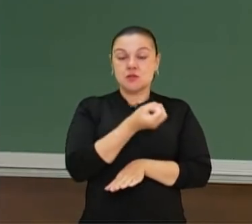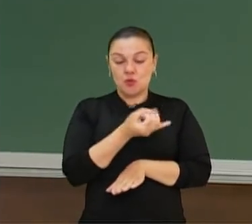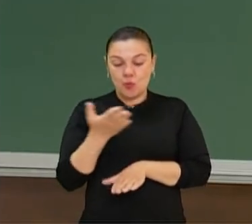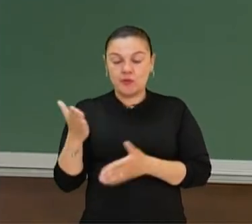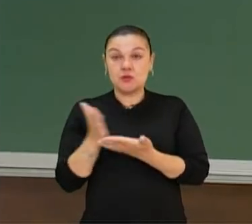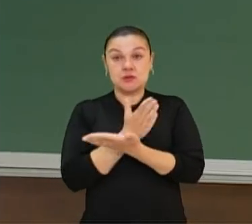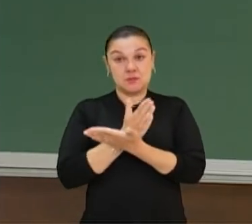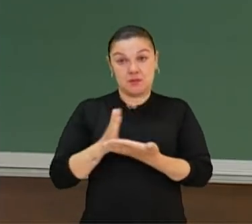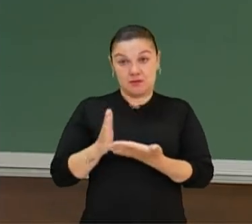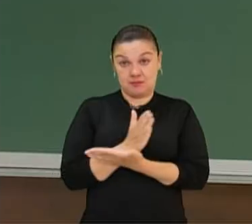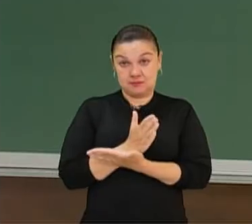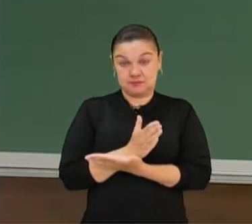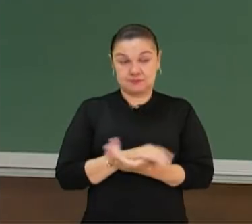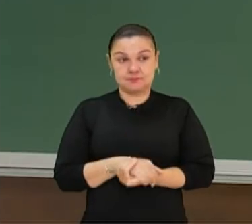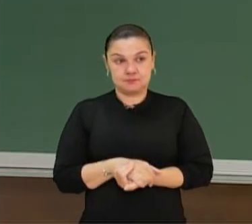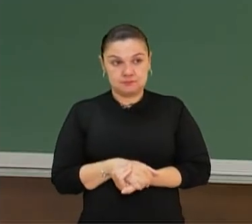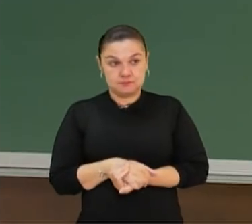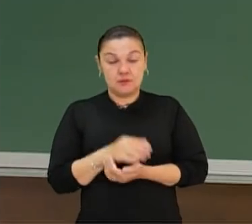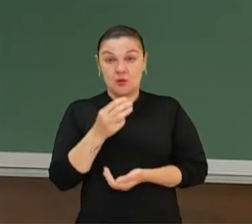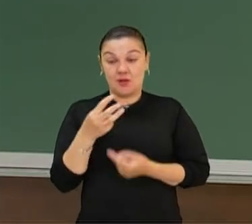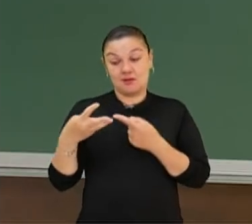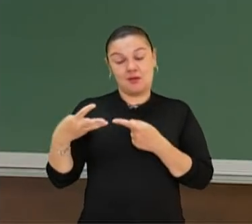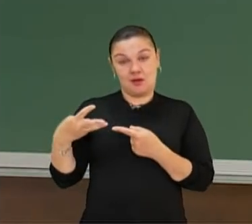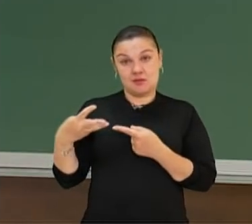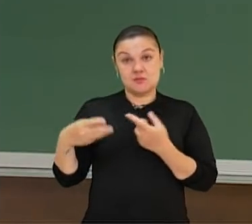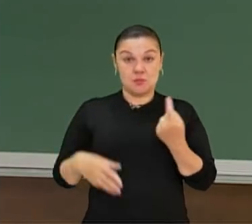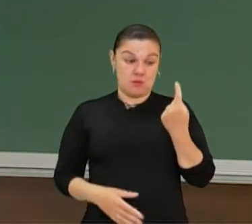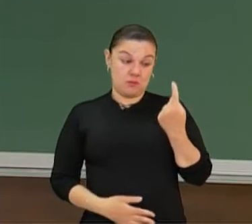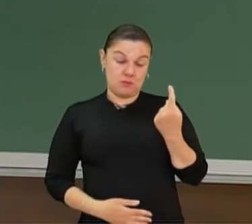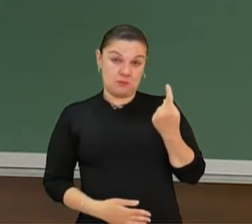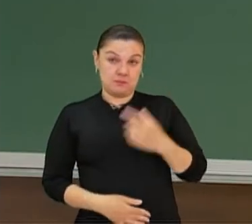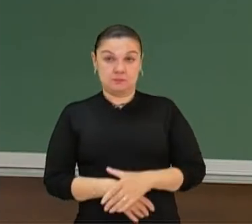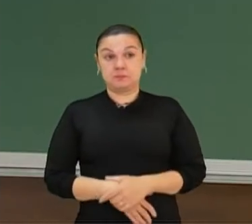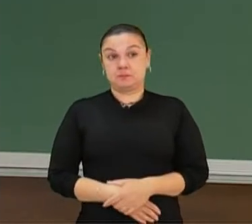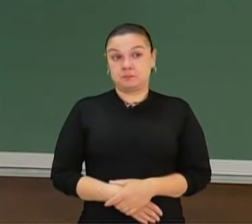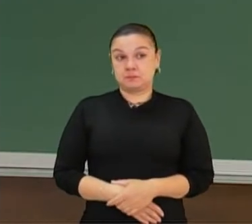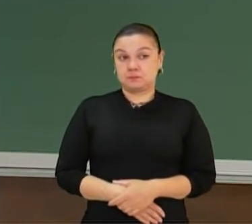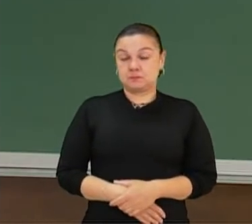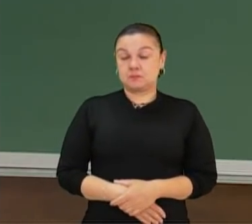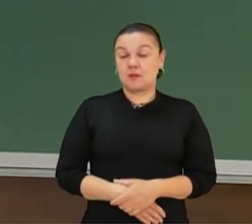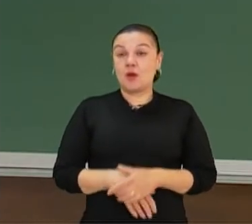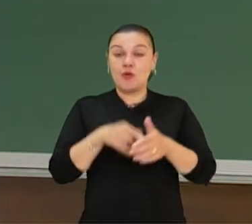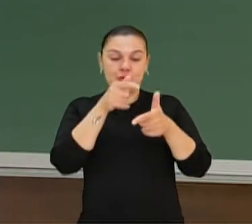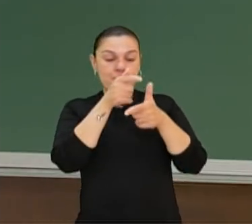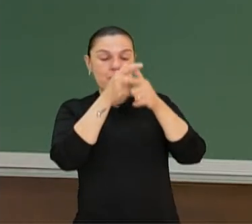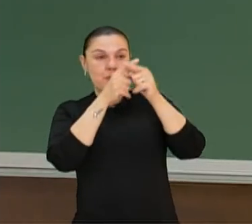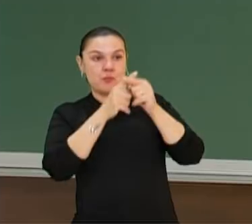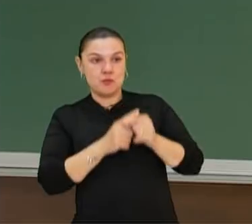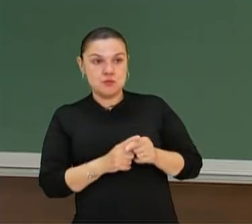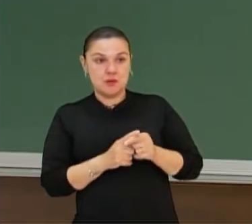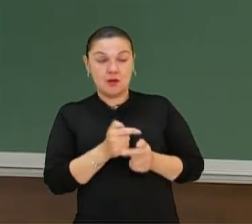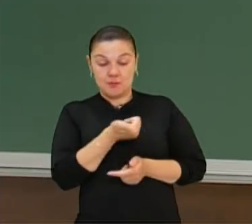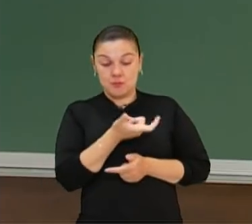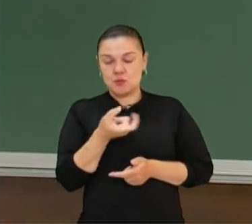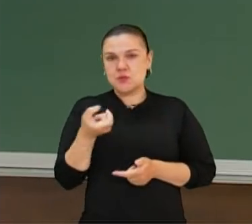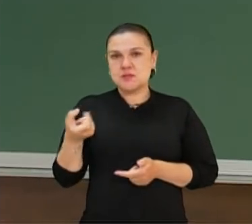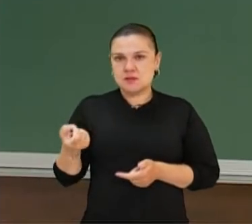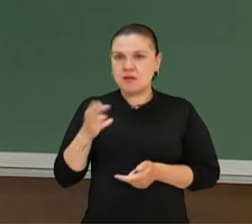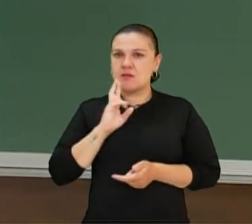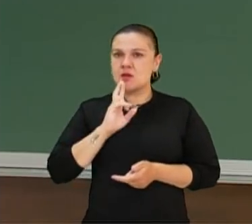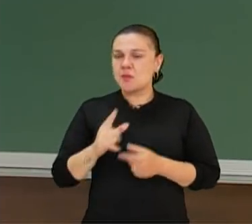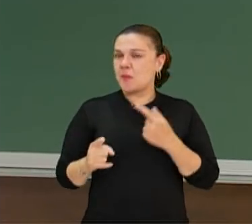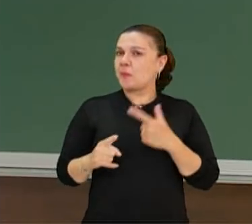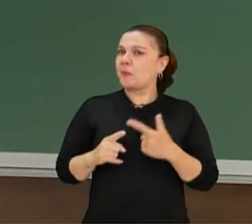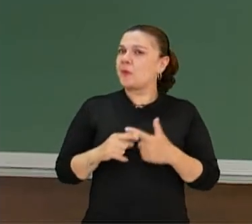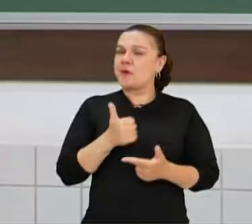foram divididas. Então, de cada 3, eu peguei uma, tá bom? E vou multiplicar o resultado por 100. Por que